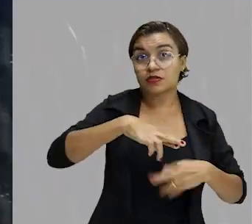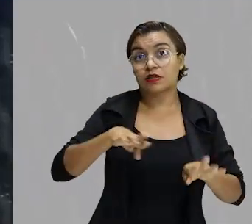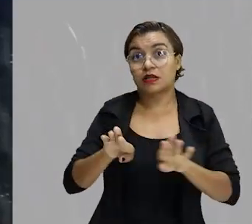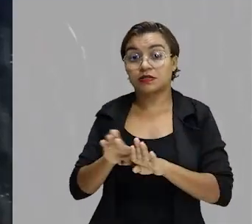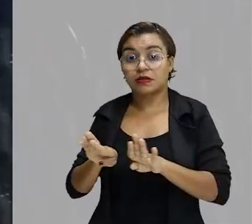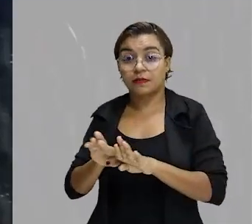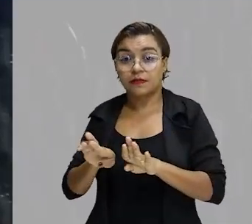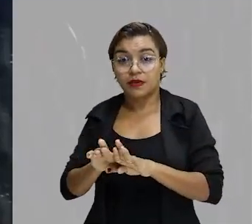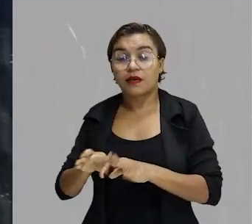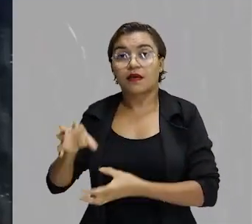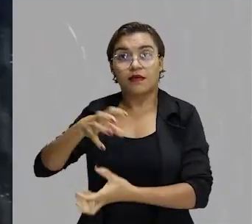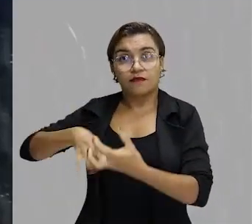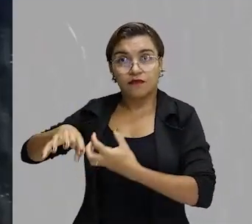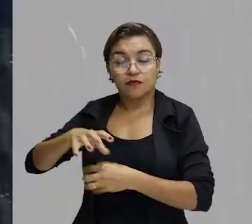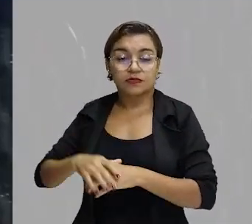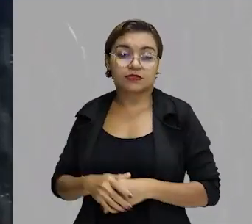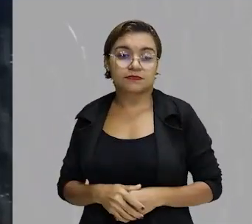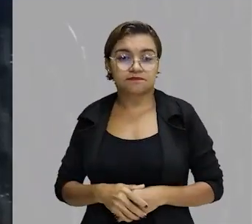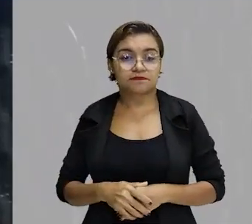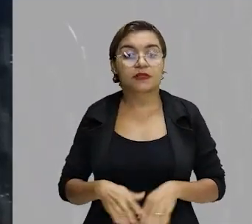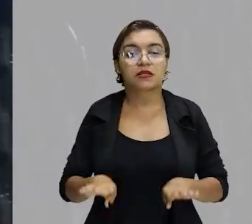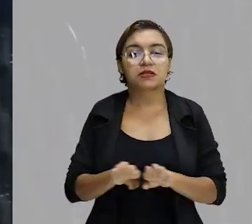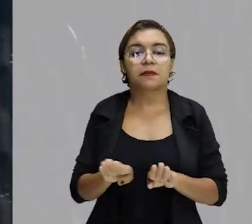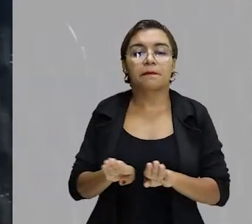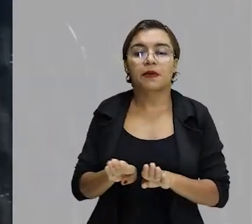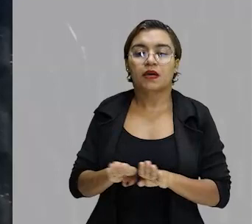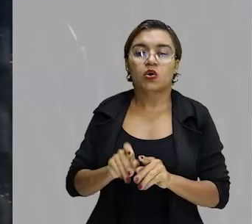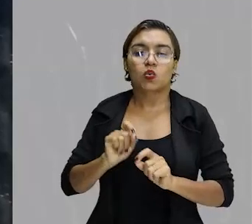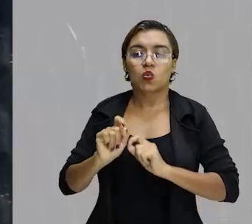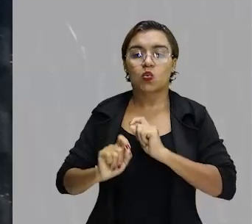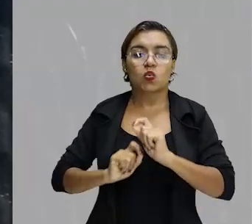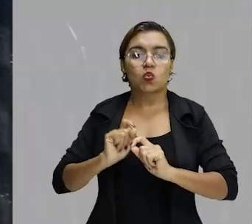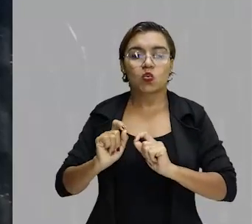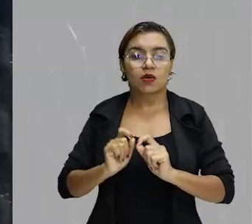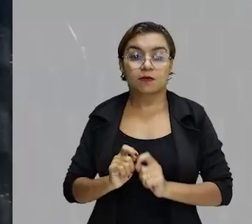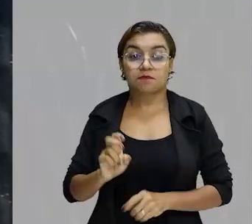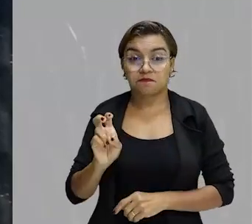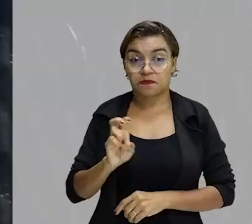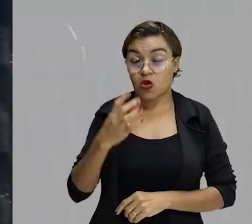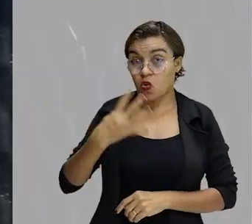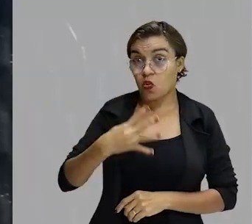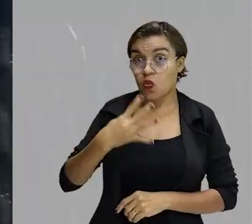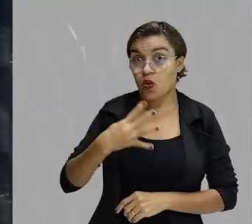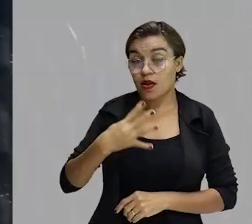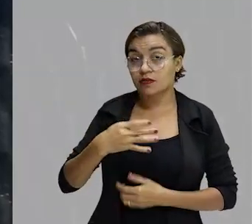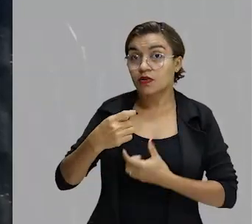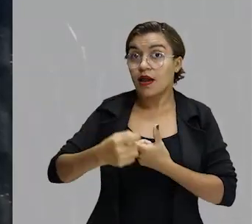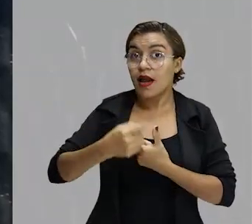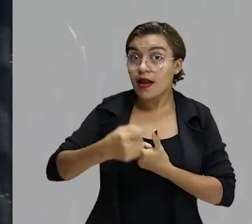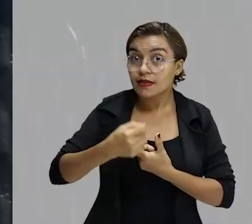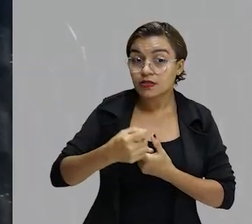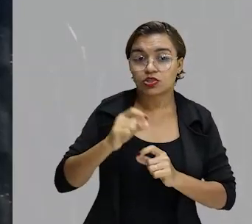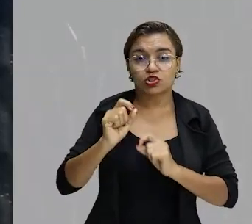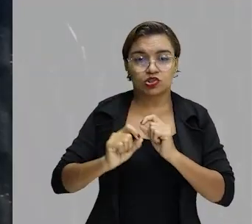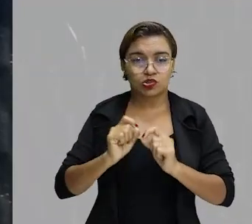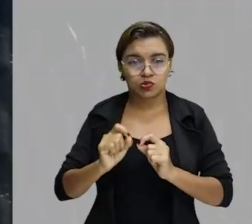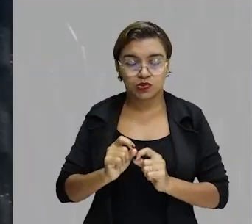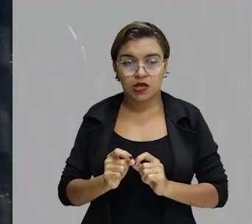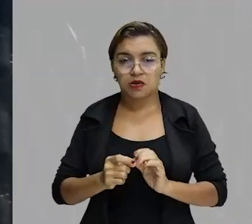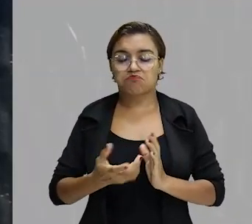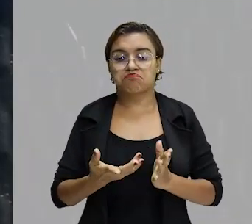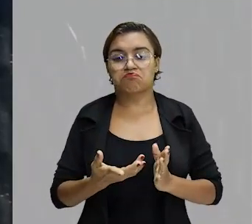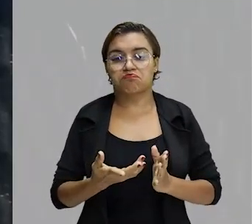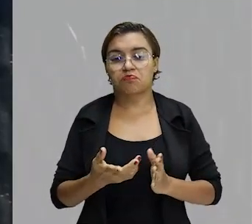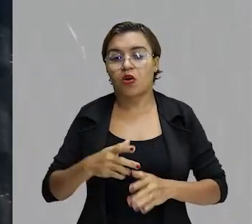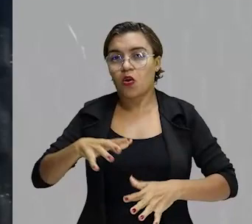Quarto tópico, a crítica aos movimentos sociais. Aí aqui nesse quarto tópico, a gente vai começar a falar de muitos autores, tá? E